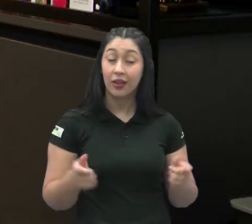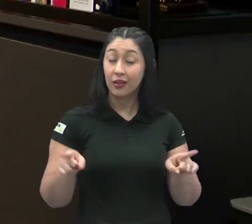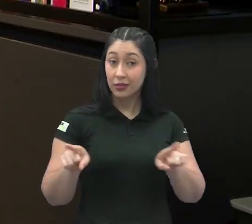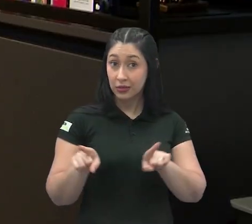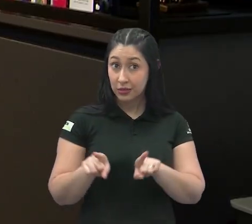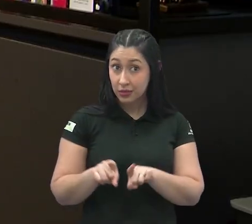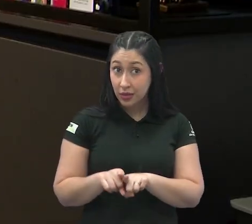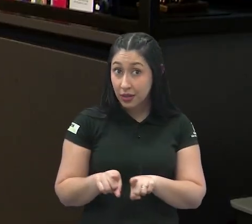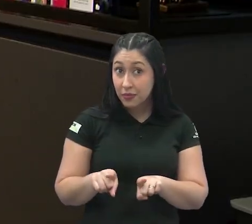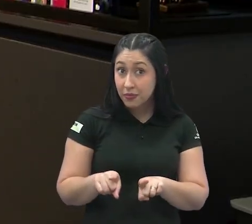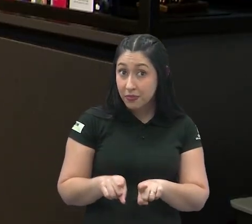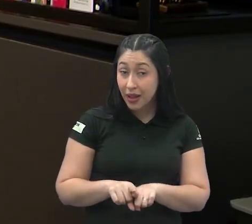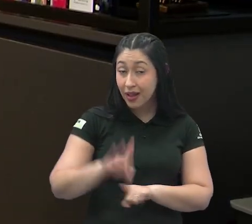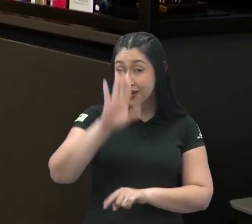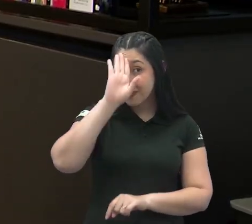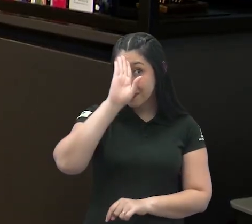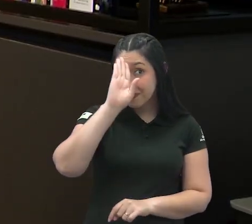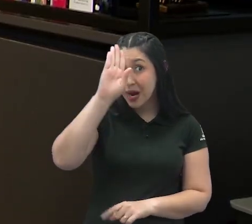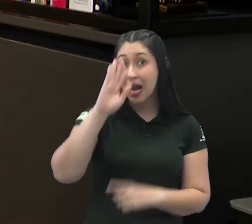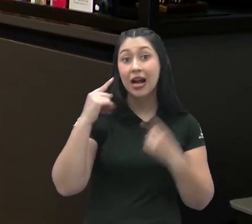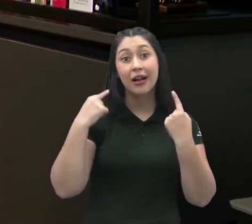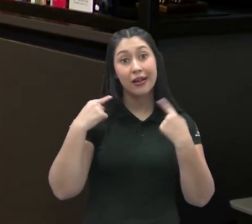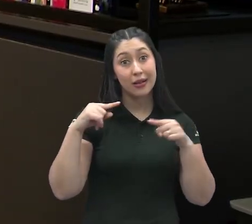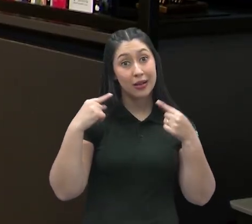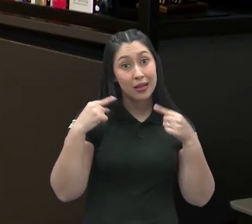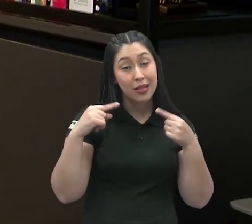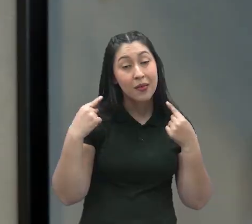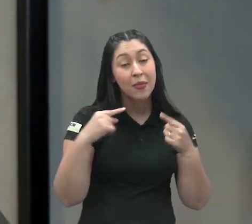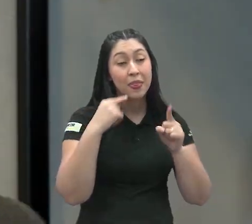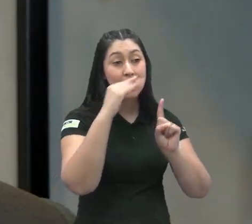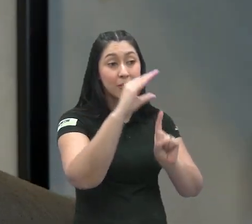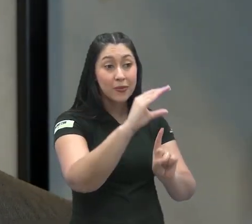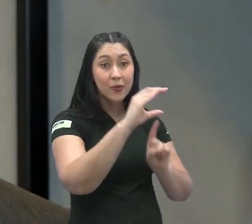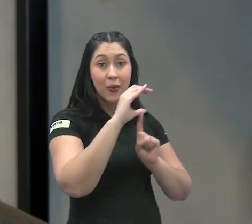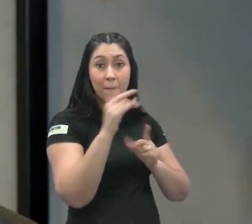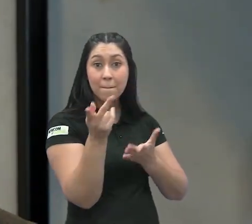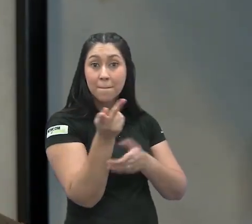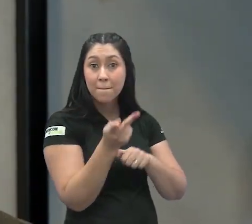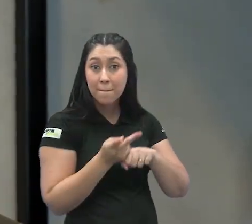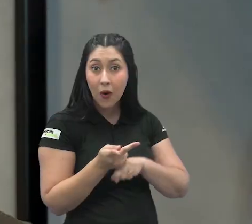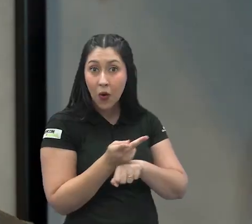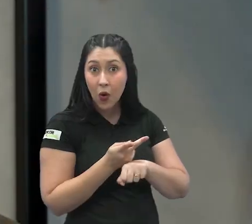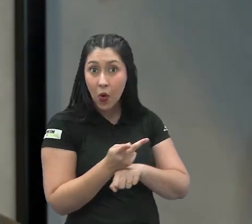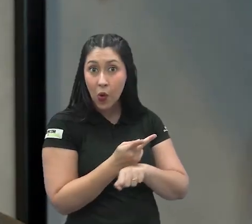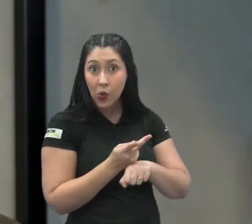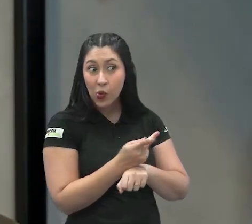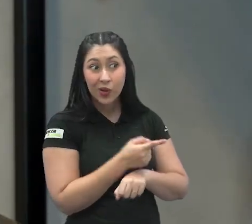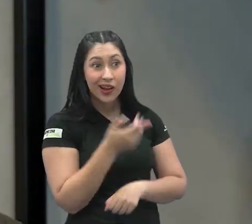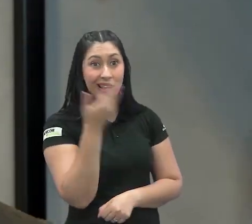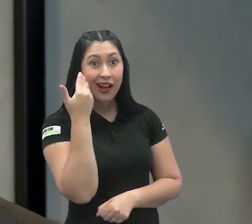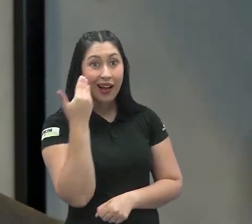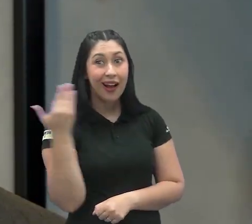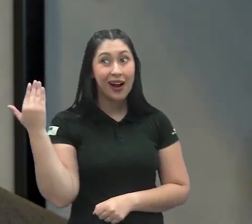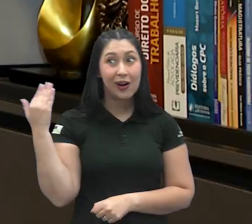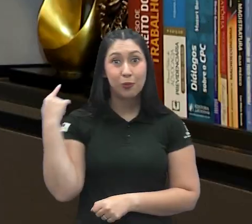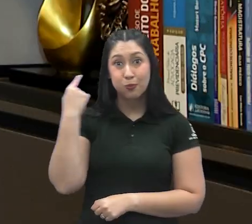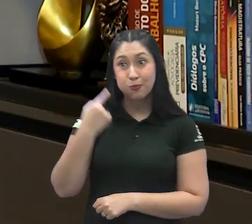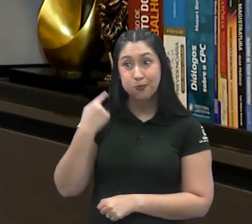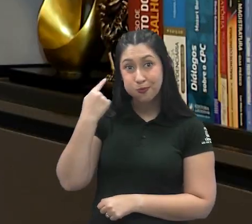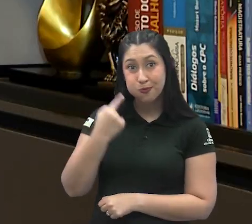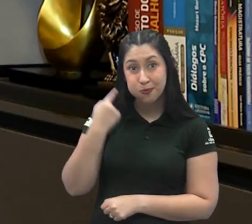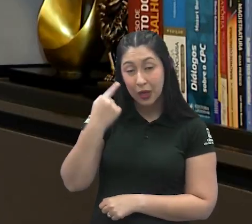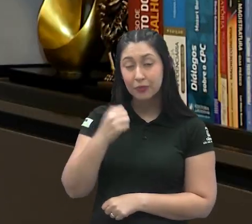Essa, inclusive, é uma das principais reclamações dos consumidores que procuram o escritório desse advogado.